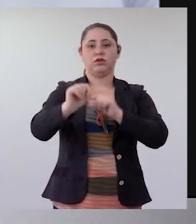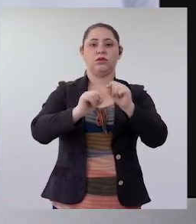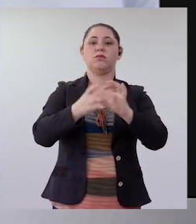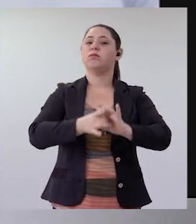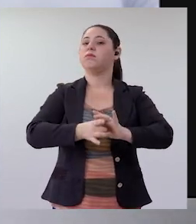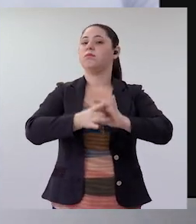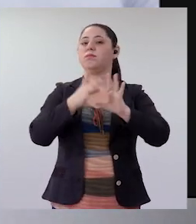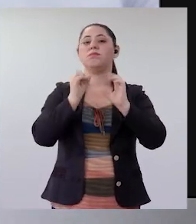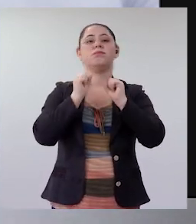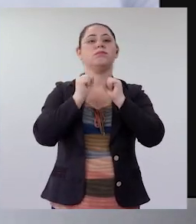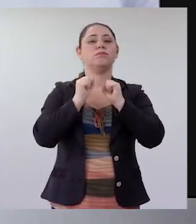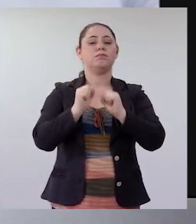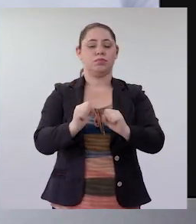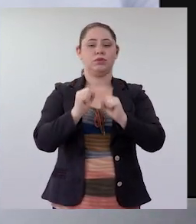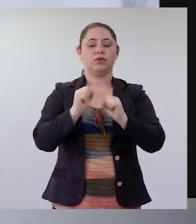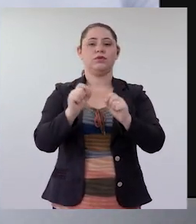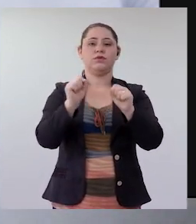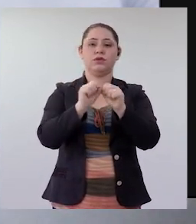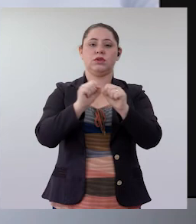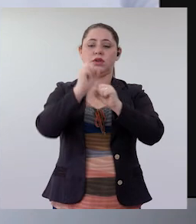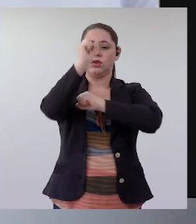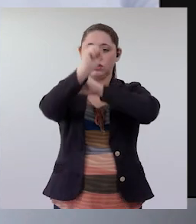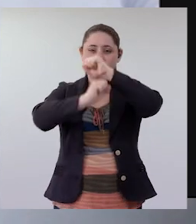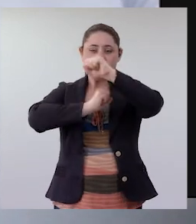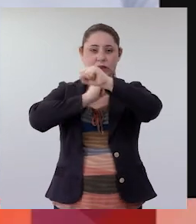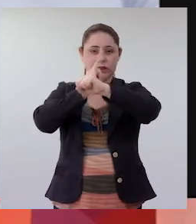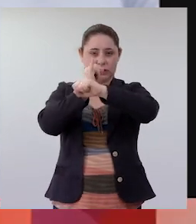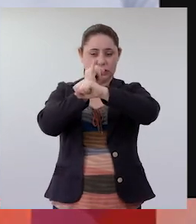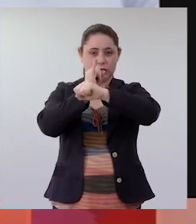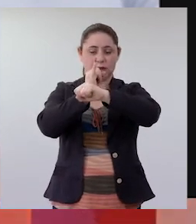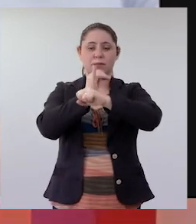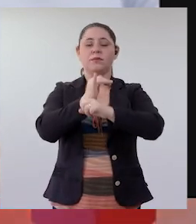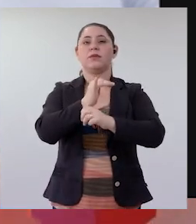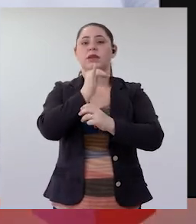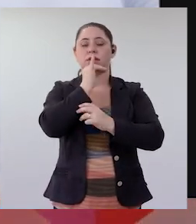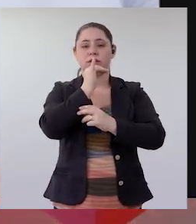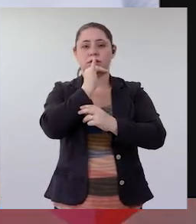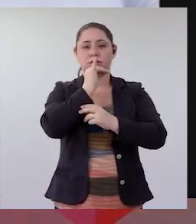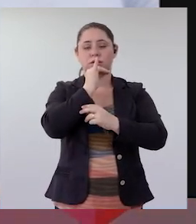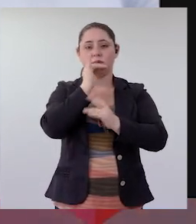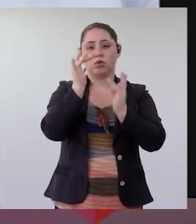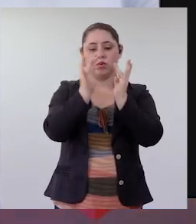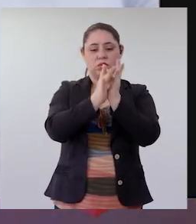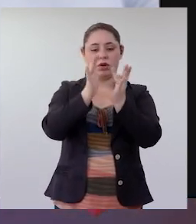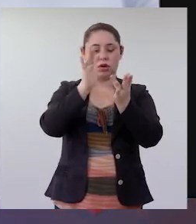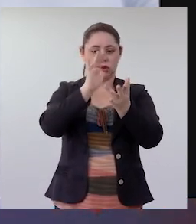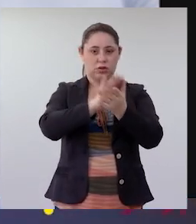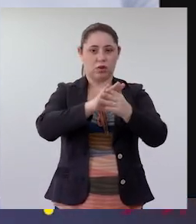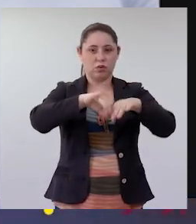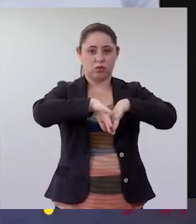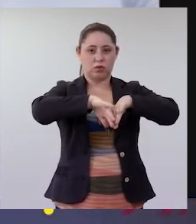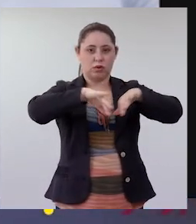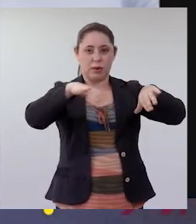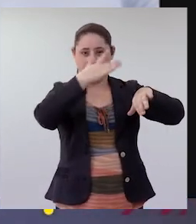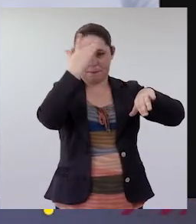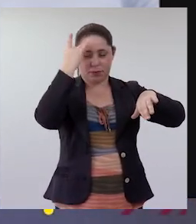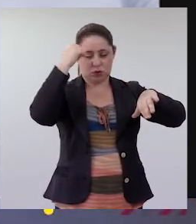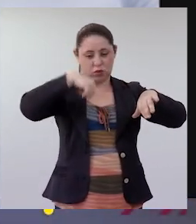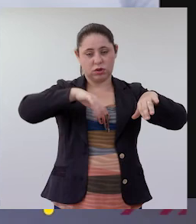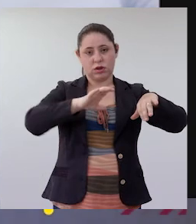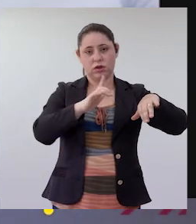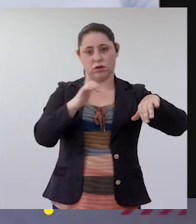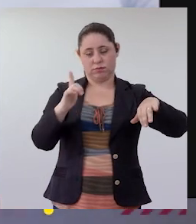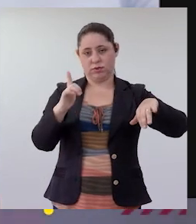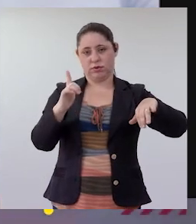ela permite, então, a prática de atos eletrônicos. O casal, no caso do divórcio, vamos imaginar, tem uma pessoa aqui em